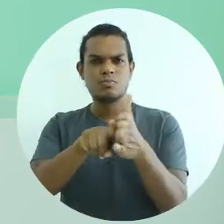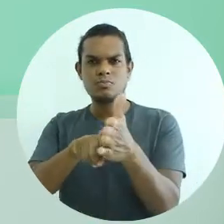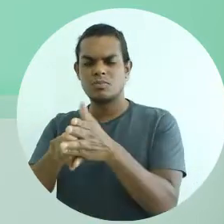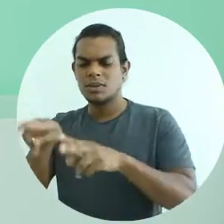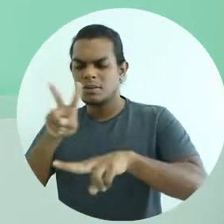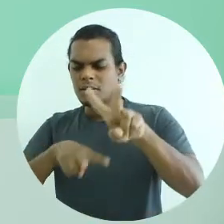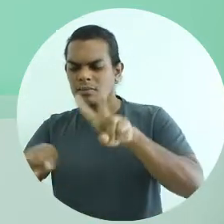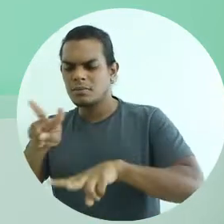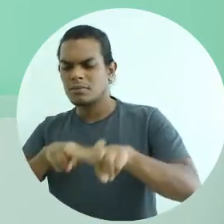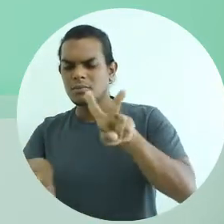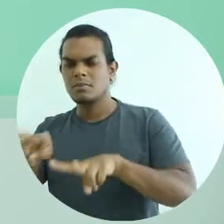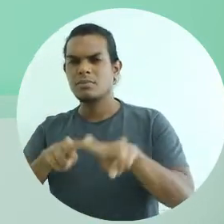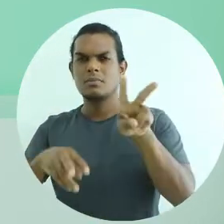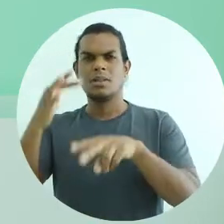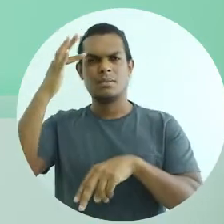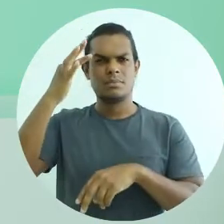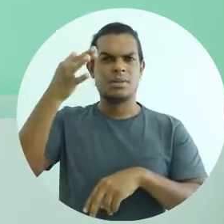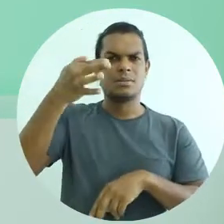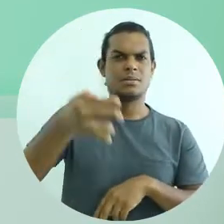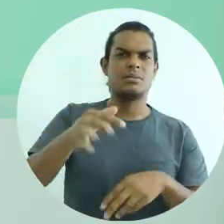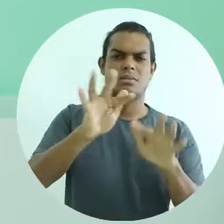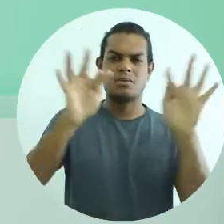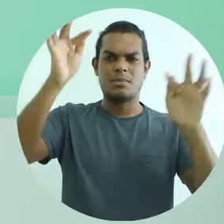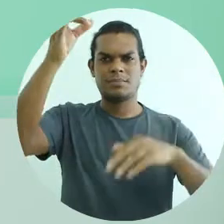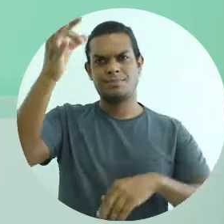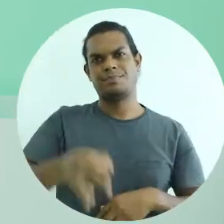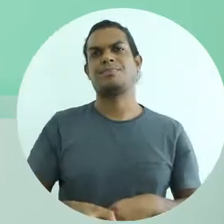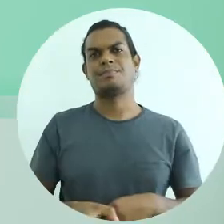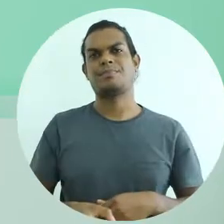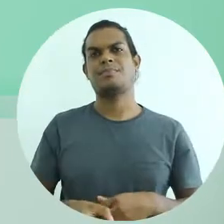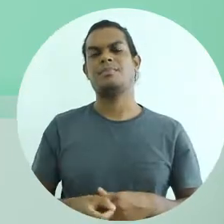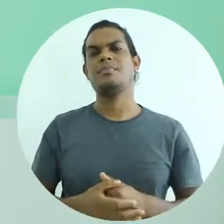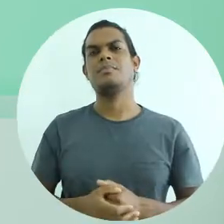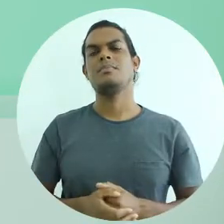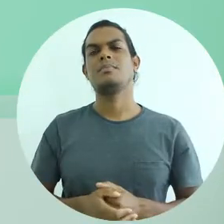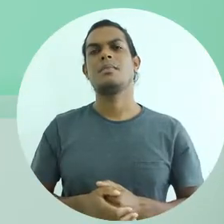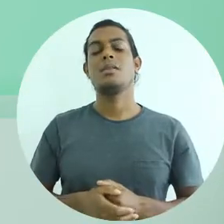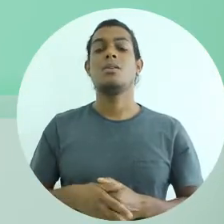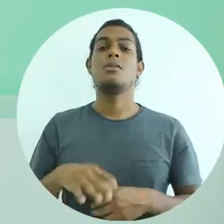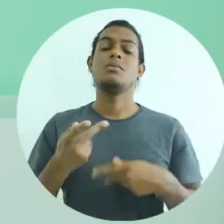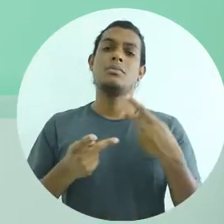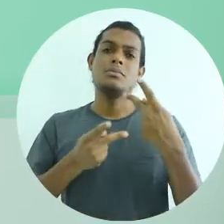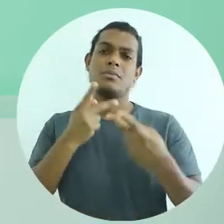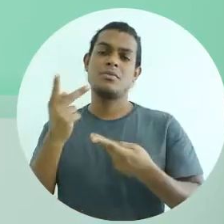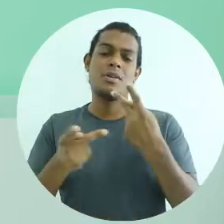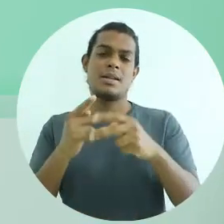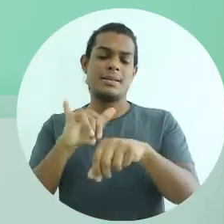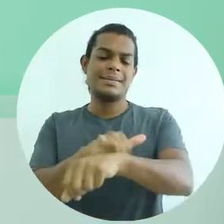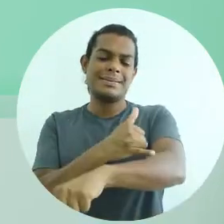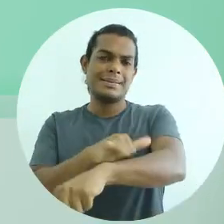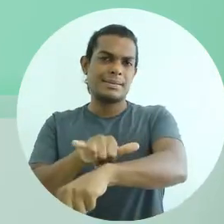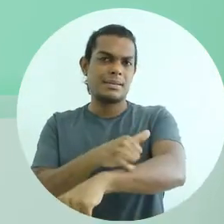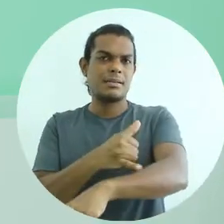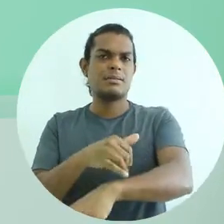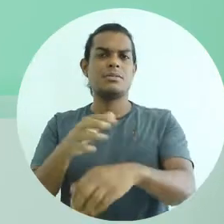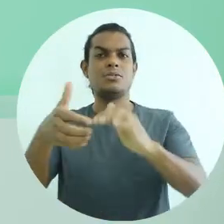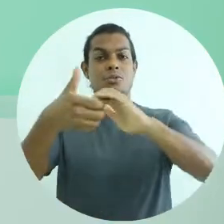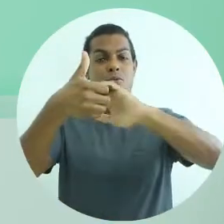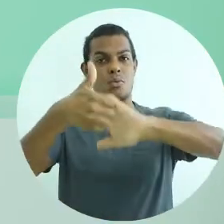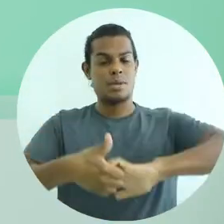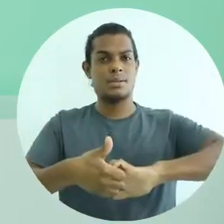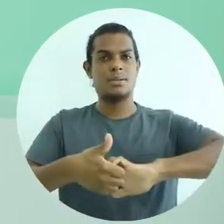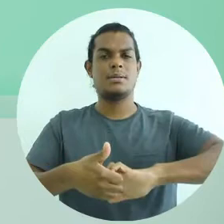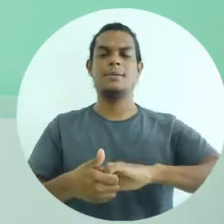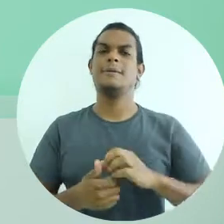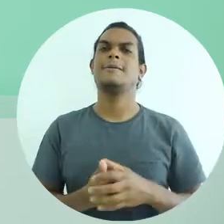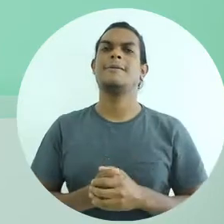decisões corretas sobre aquele problema. Quando a gente fala sobre ferramentas da qualidade, tomar decisões com base em